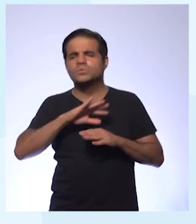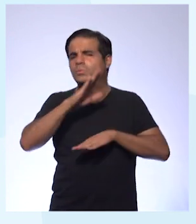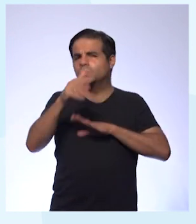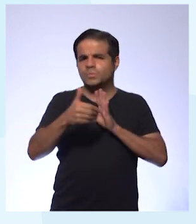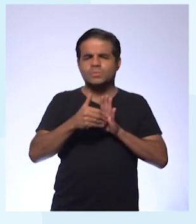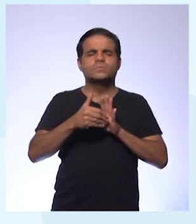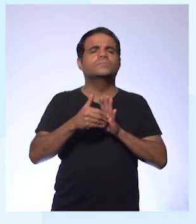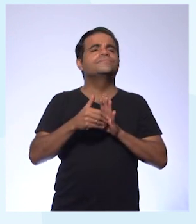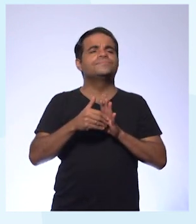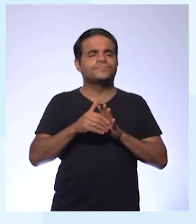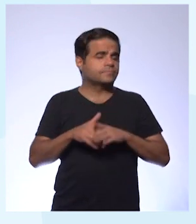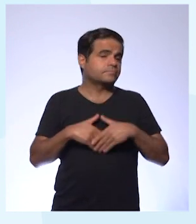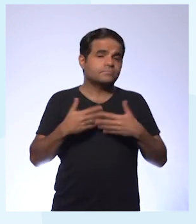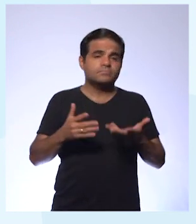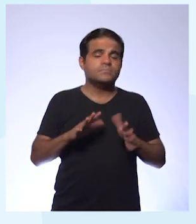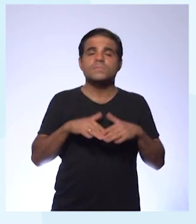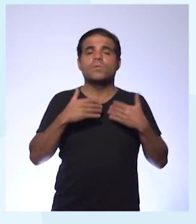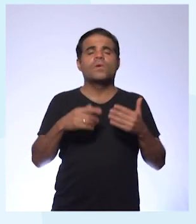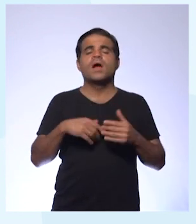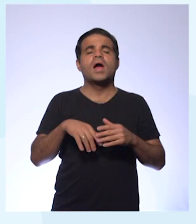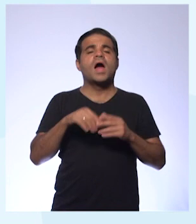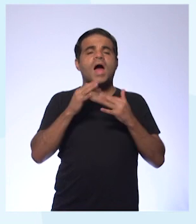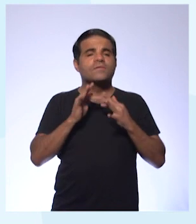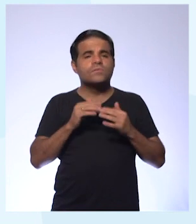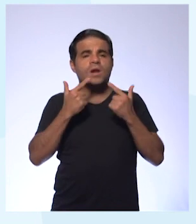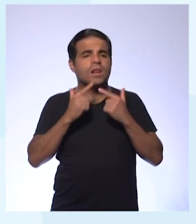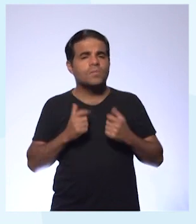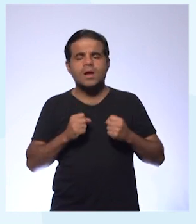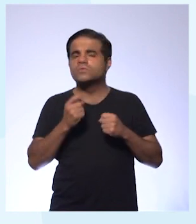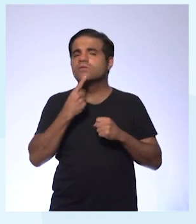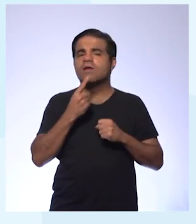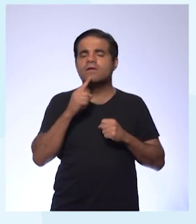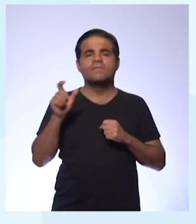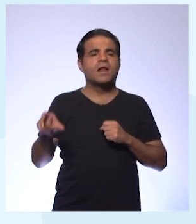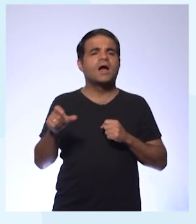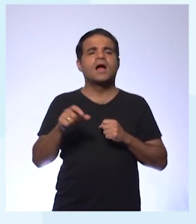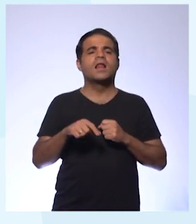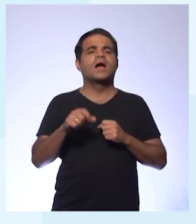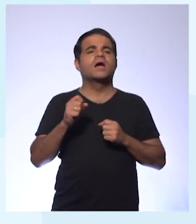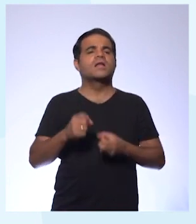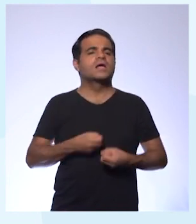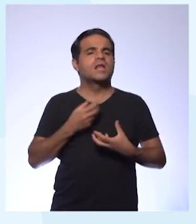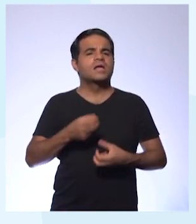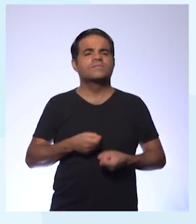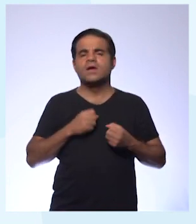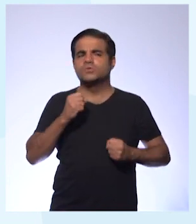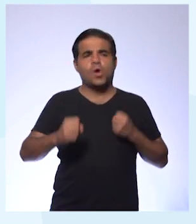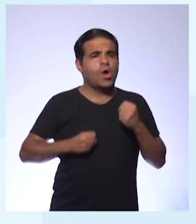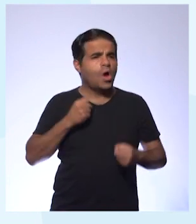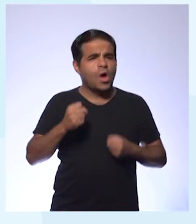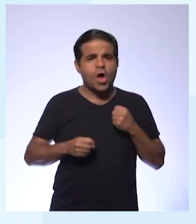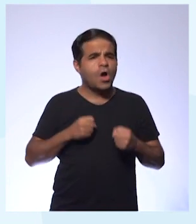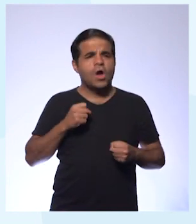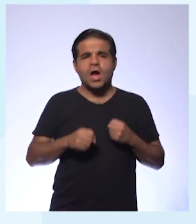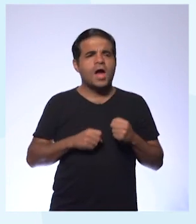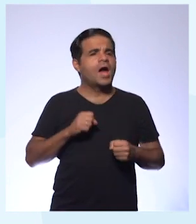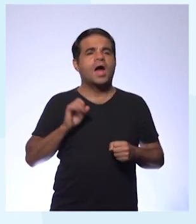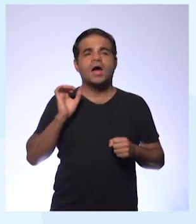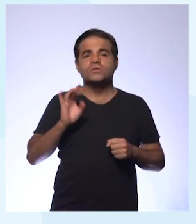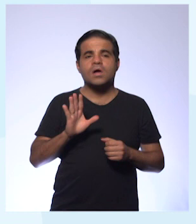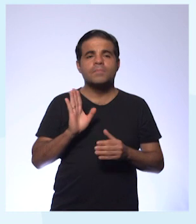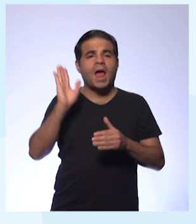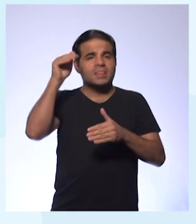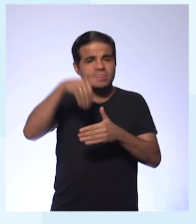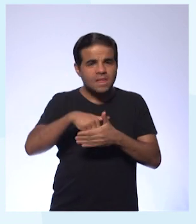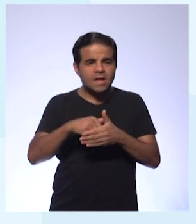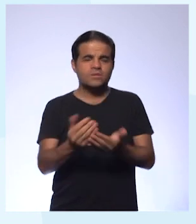todo. Qual é a figura de linguagem quando ela fala lá naquele verso? Corra apenas para